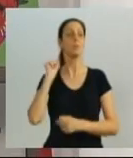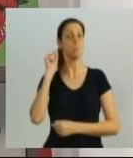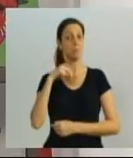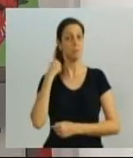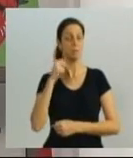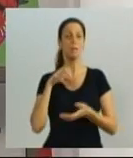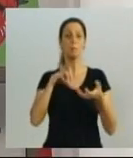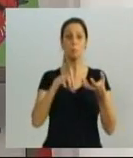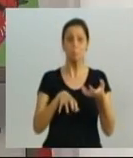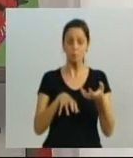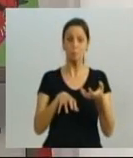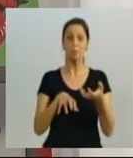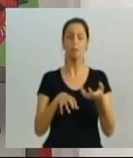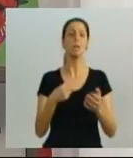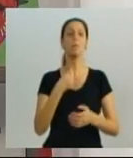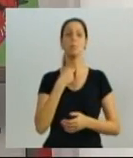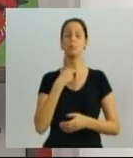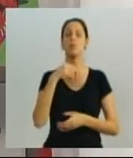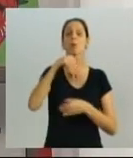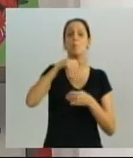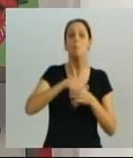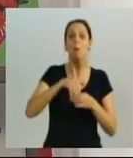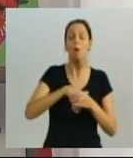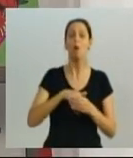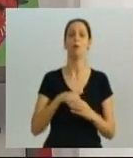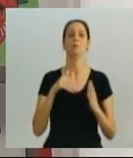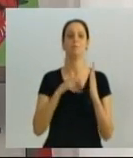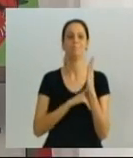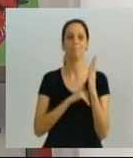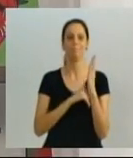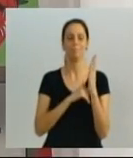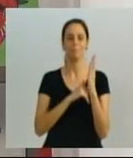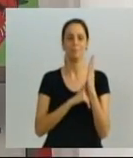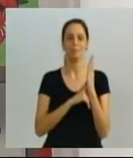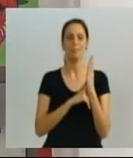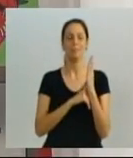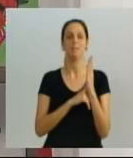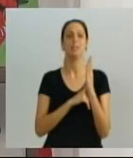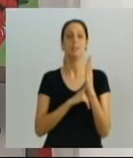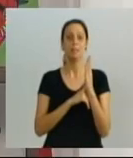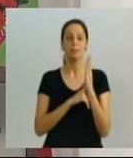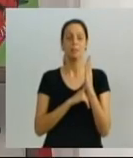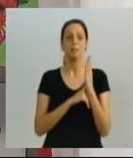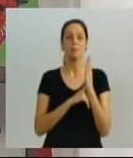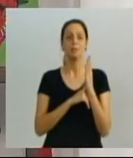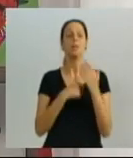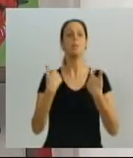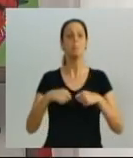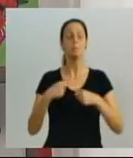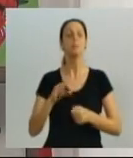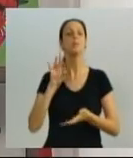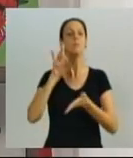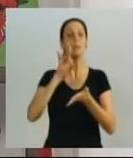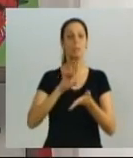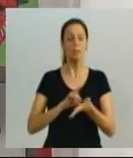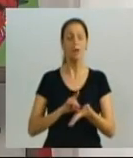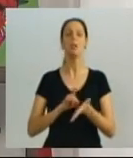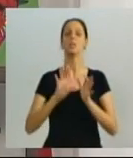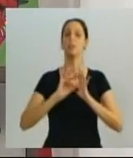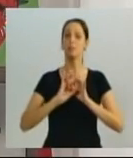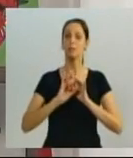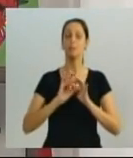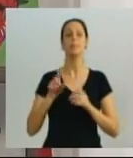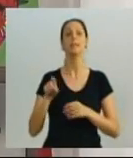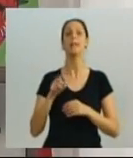Federal não fizesse o voto secreto, que de alguma forma possibilitaria a manutenção da liberdade